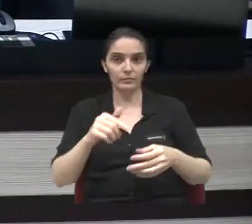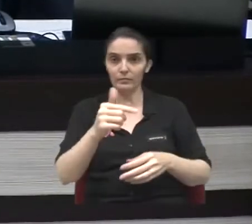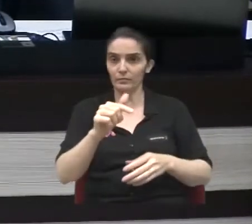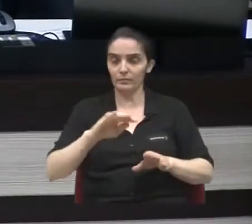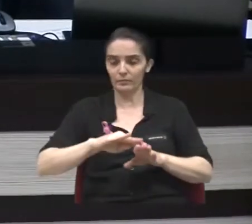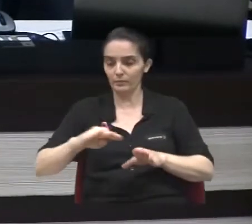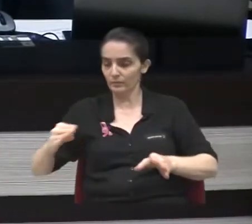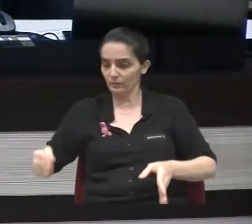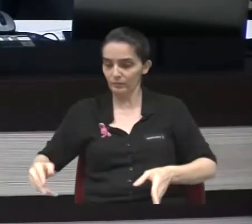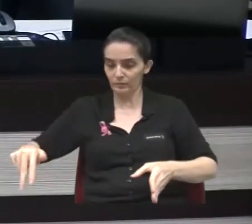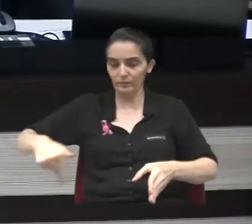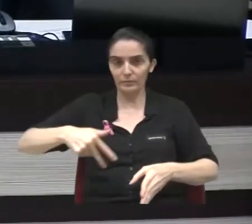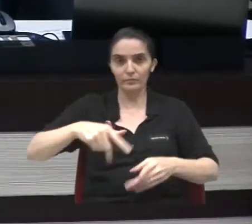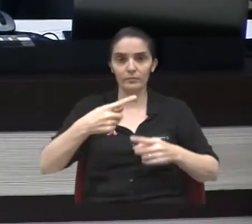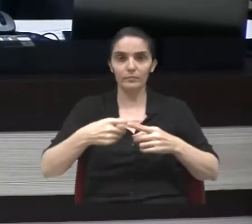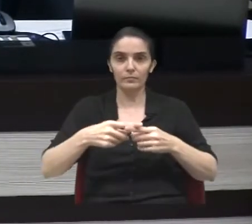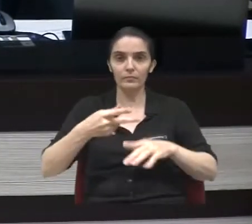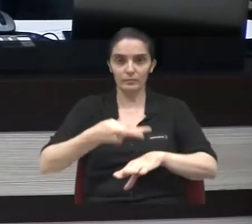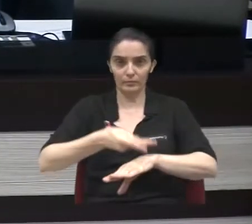a entrega de